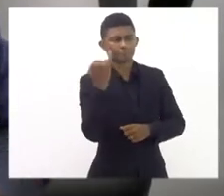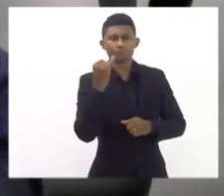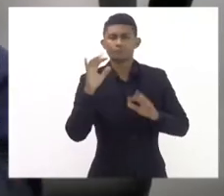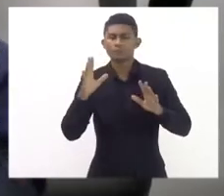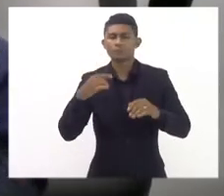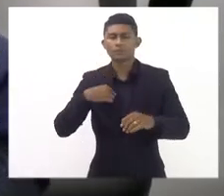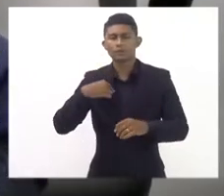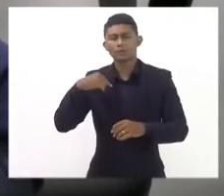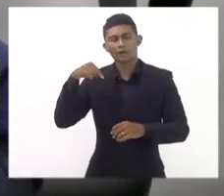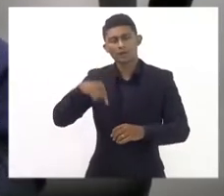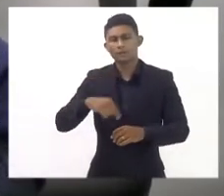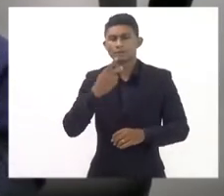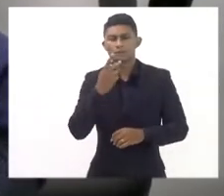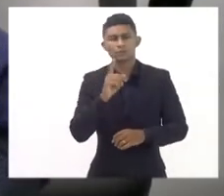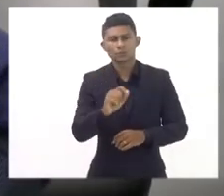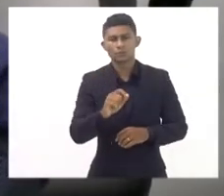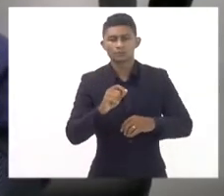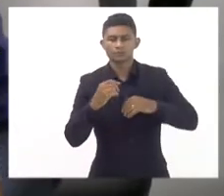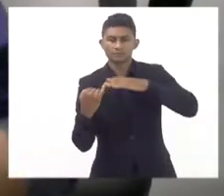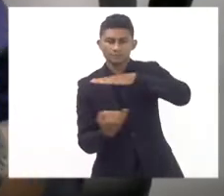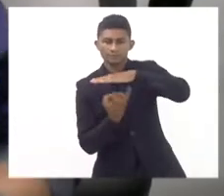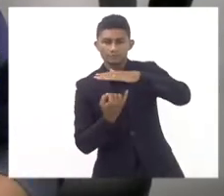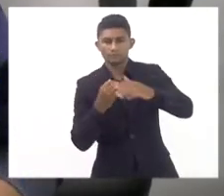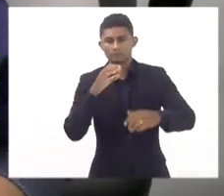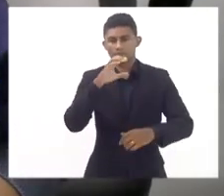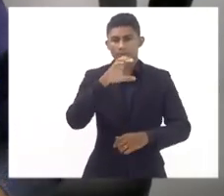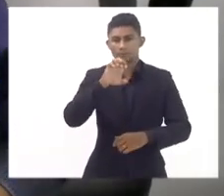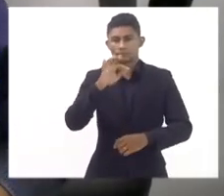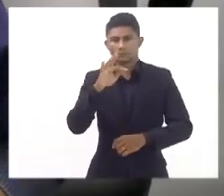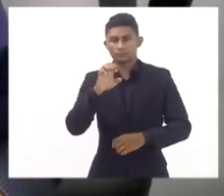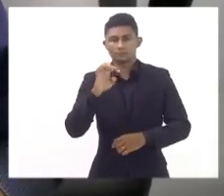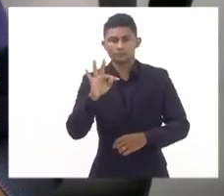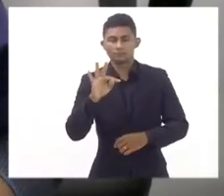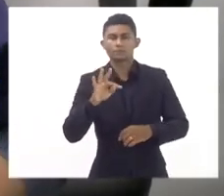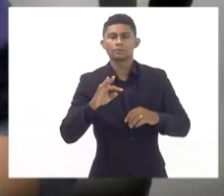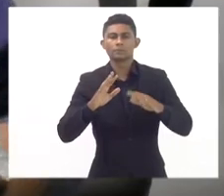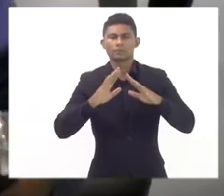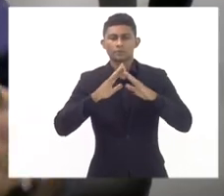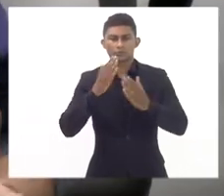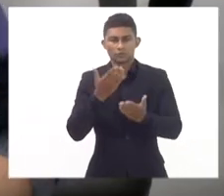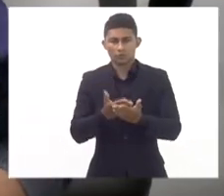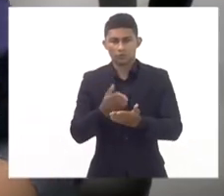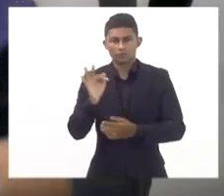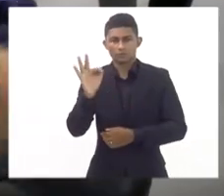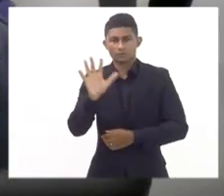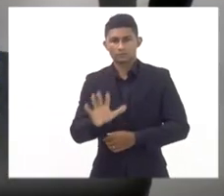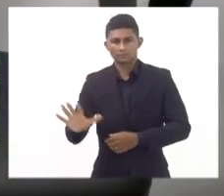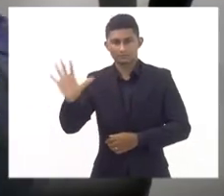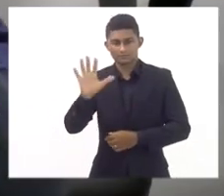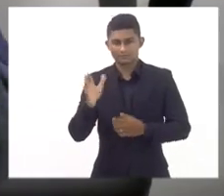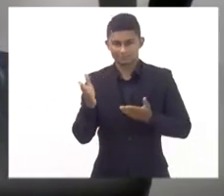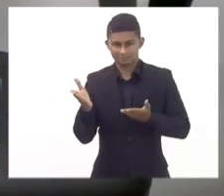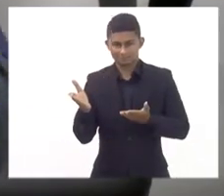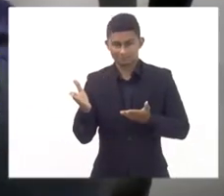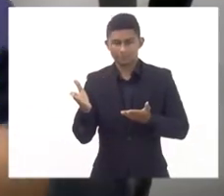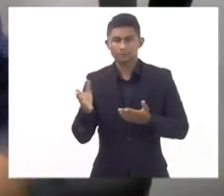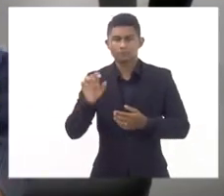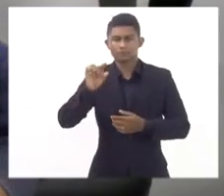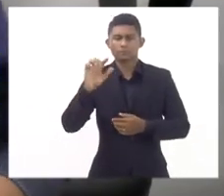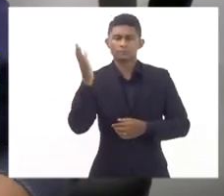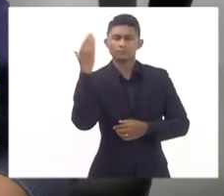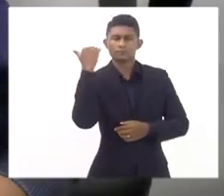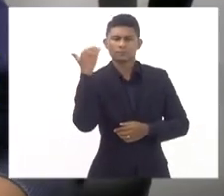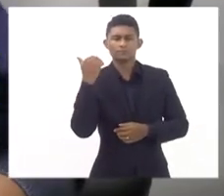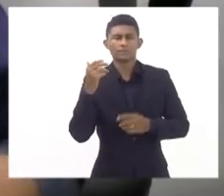visão Cefet nesse sentido. Nós somos uma escola federal e, há pouco tempo atrás, nós fazíamos igual o